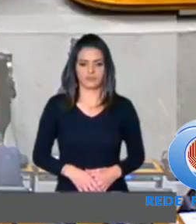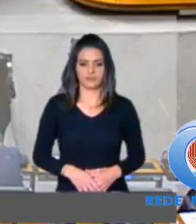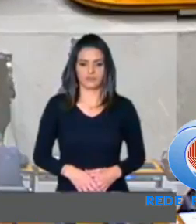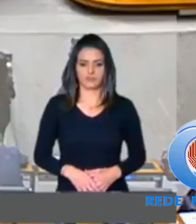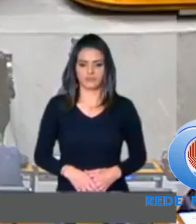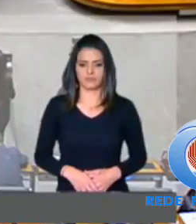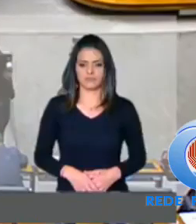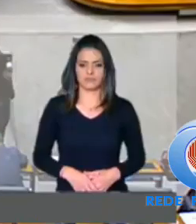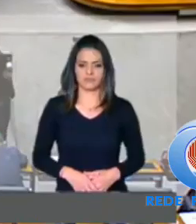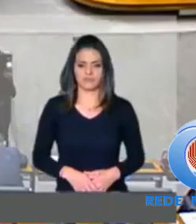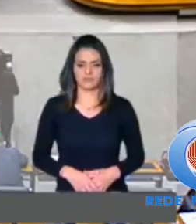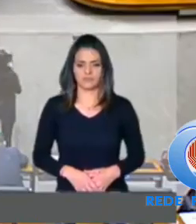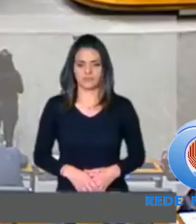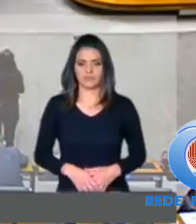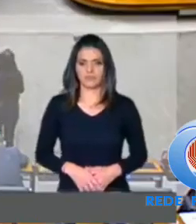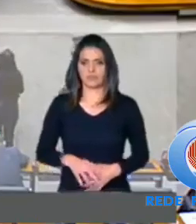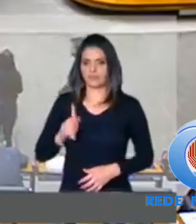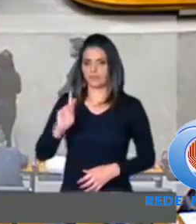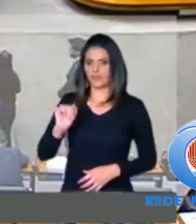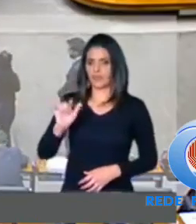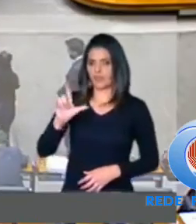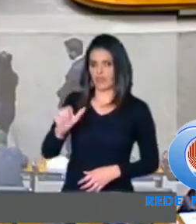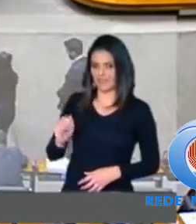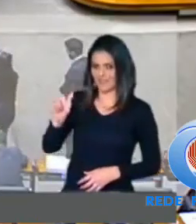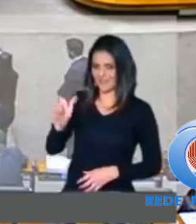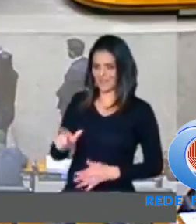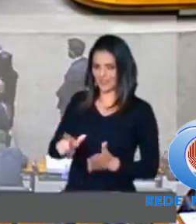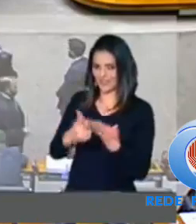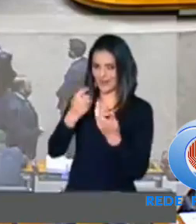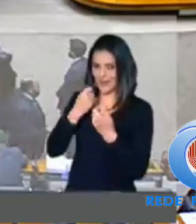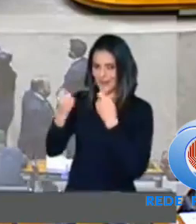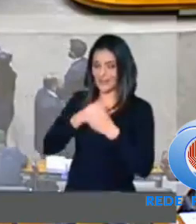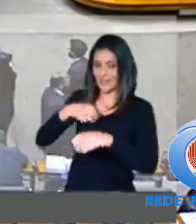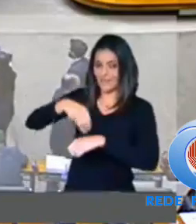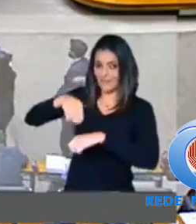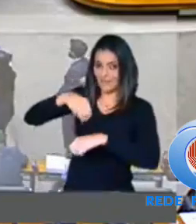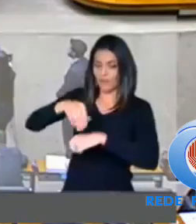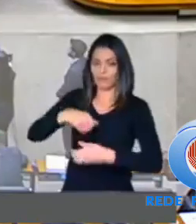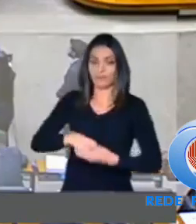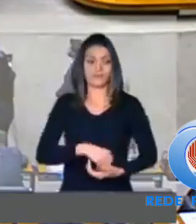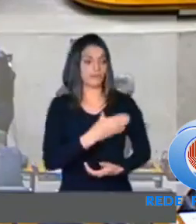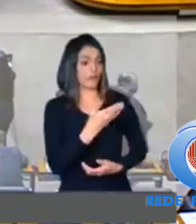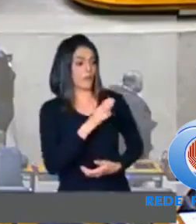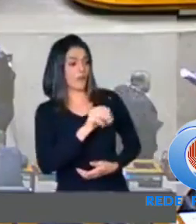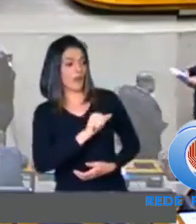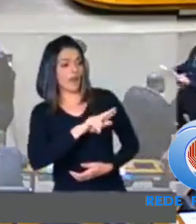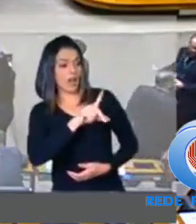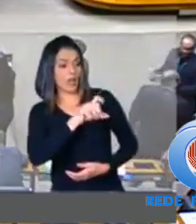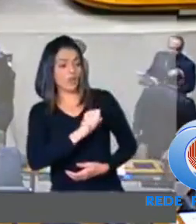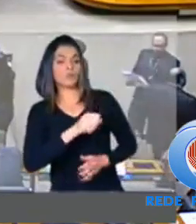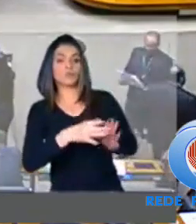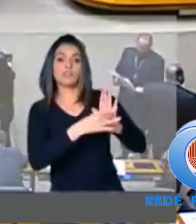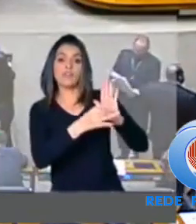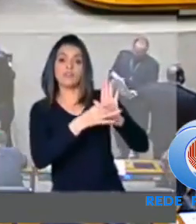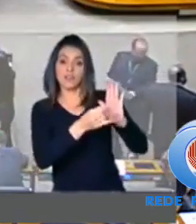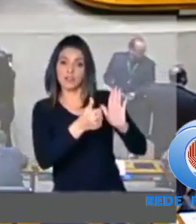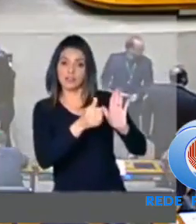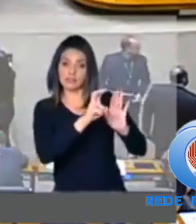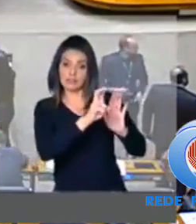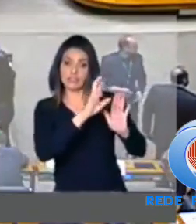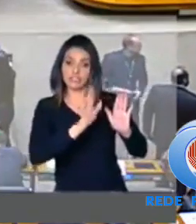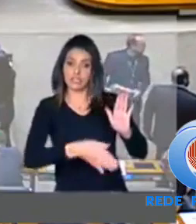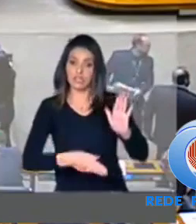Vamos lá, Tadeu. Mais informações aqui com a Keila Santana. Carlos, já temos 15 destaques apresentados aqui para essa